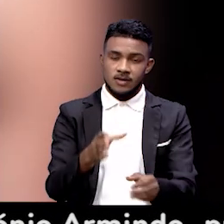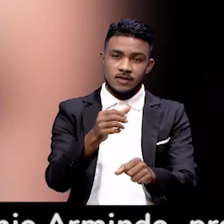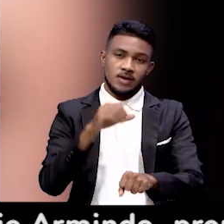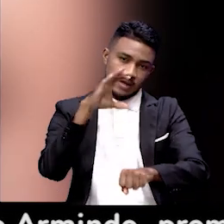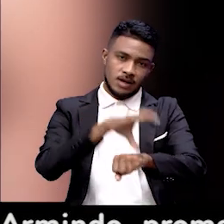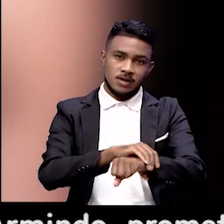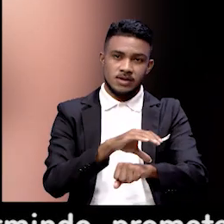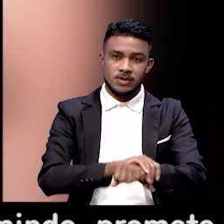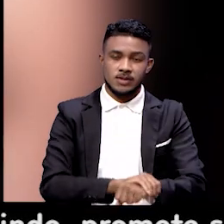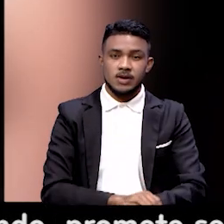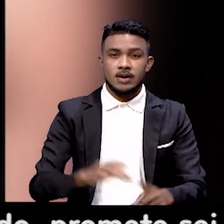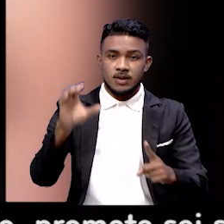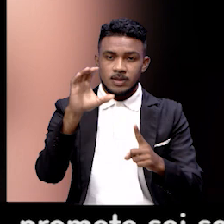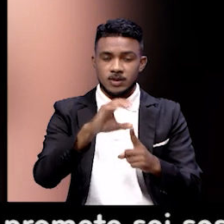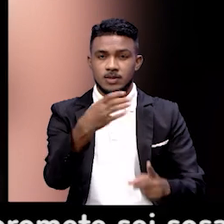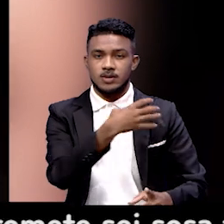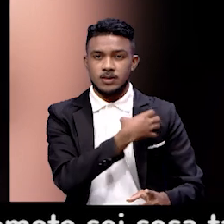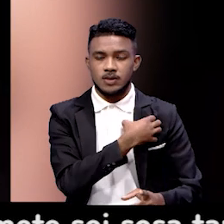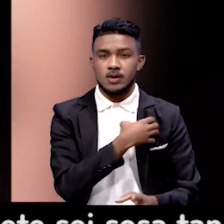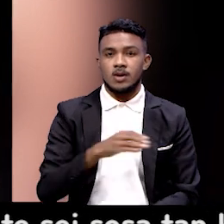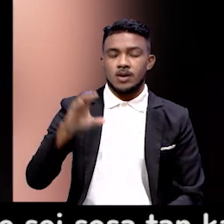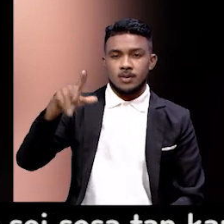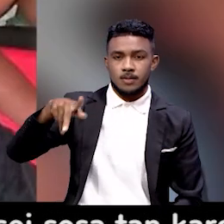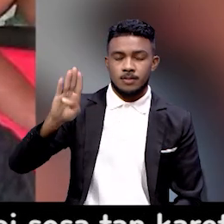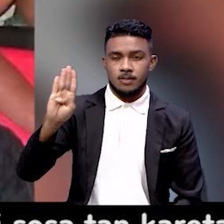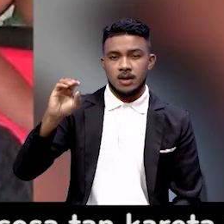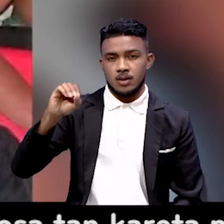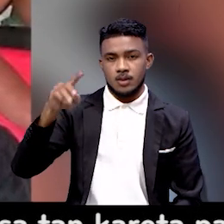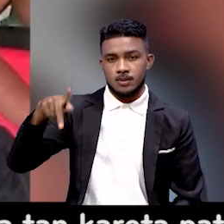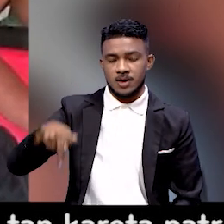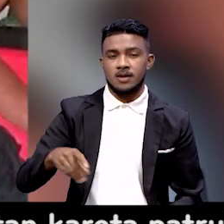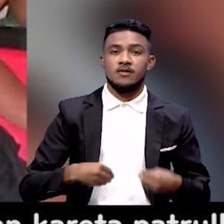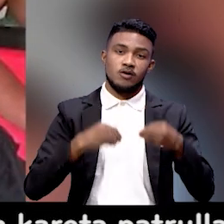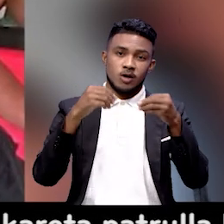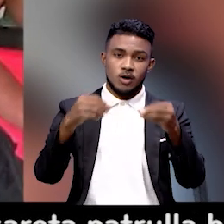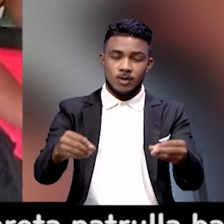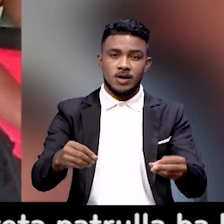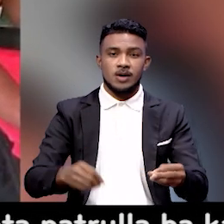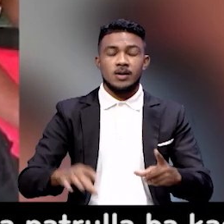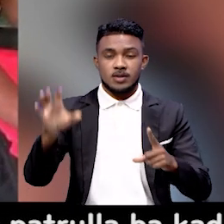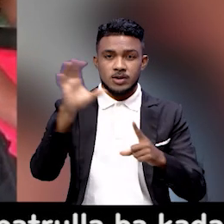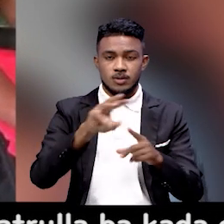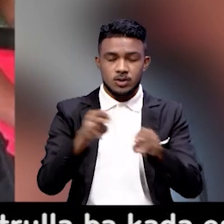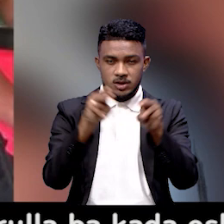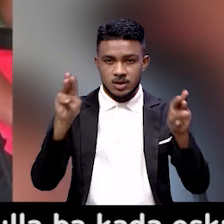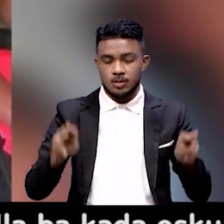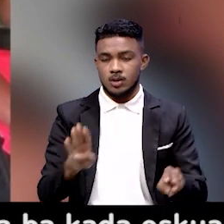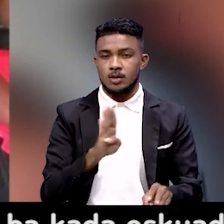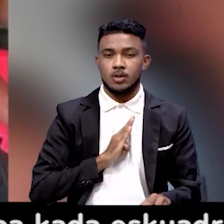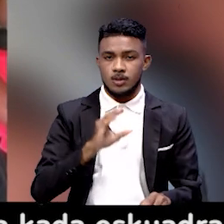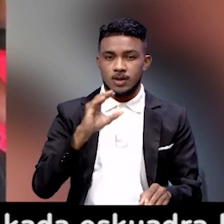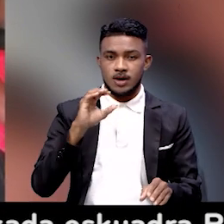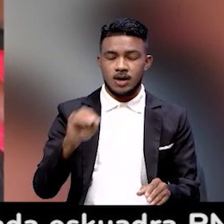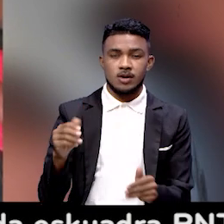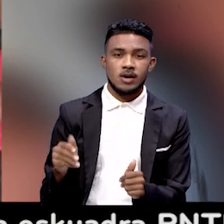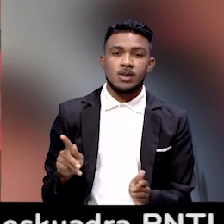capturação, comando operação especial no batalhão ordem pública, entrega quedas para o comando PNTL município Bobonaro, onde submete para